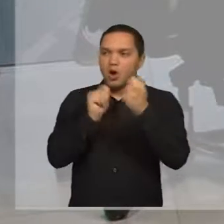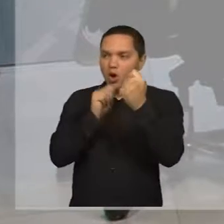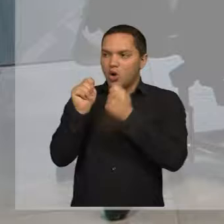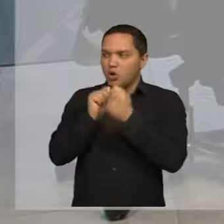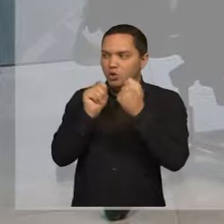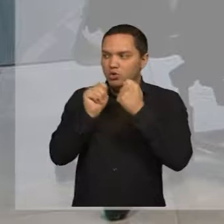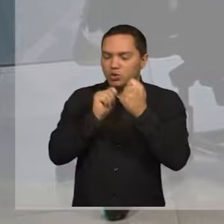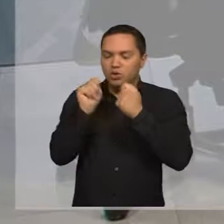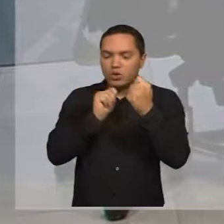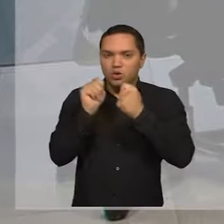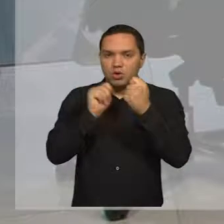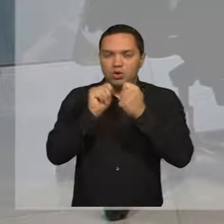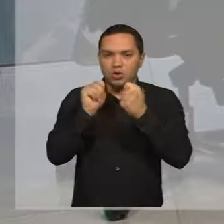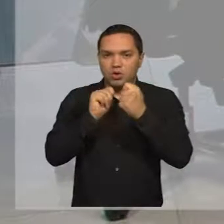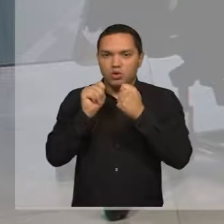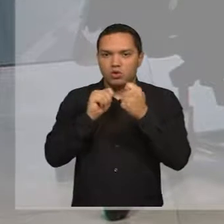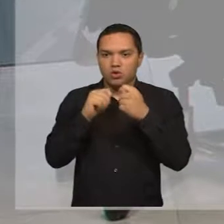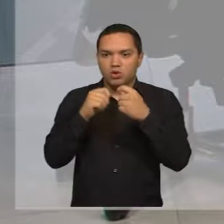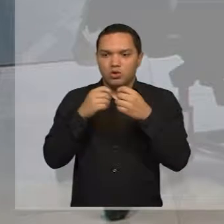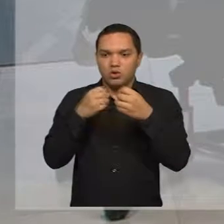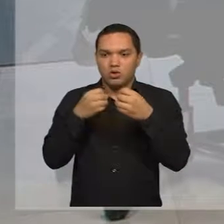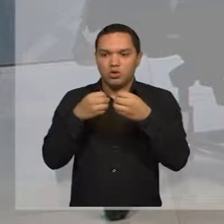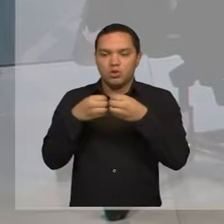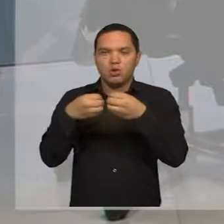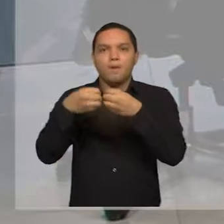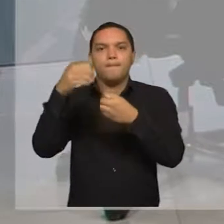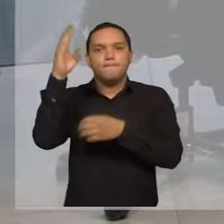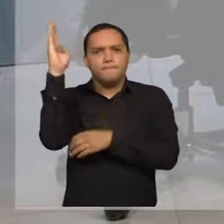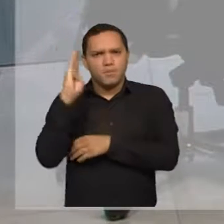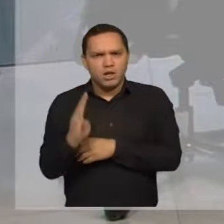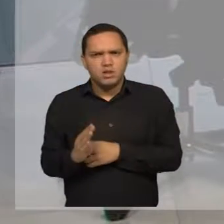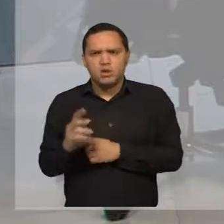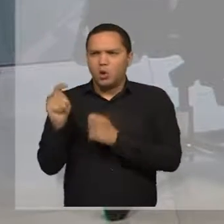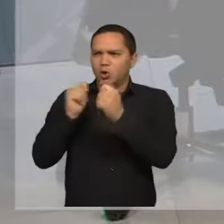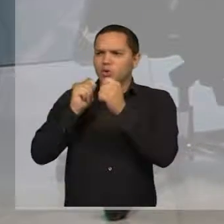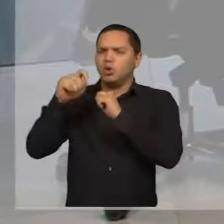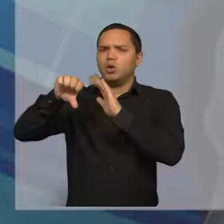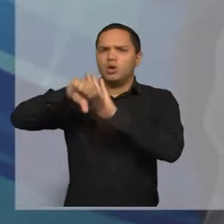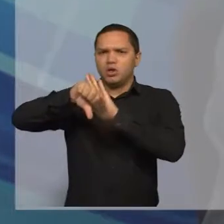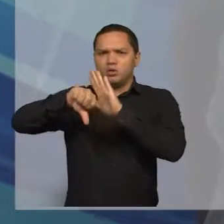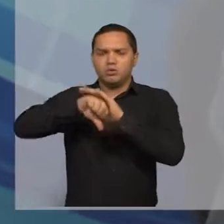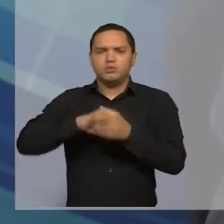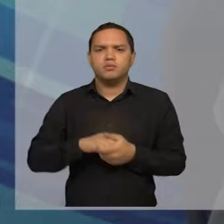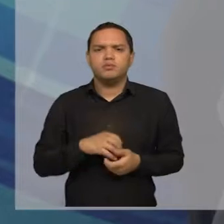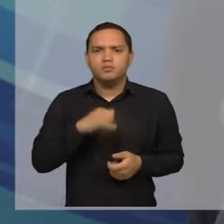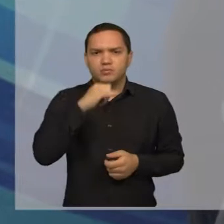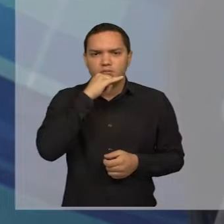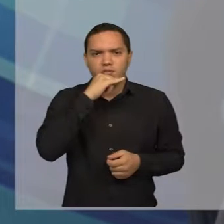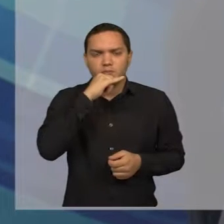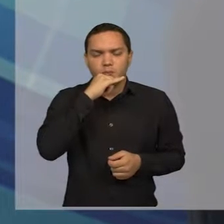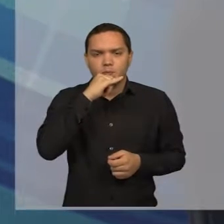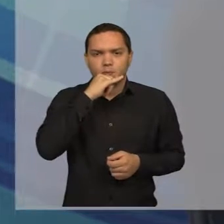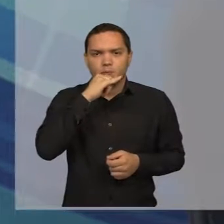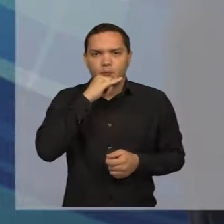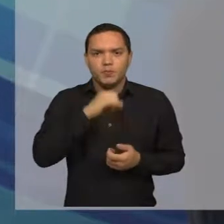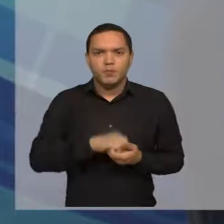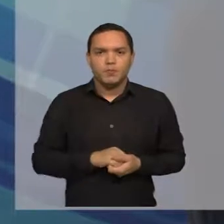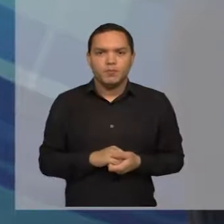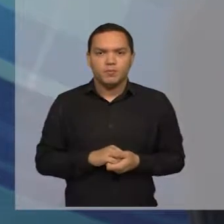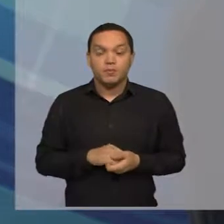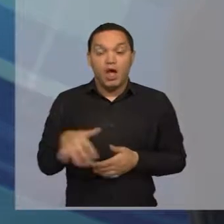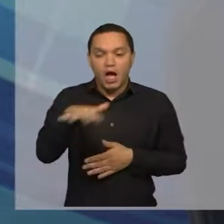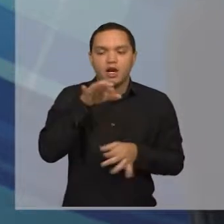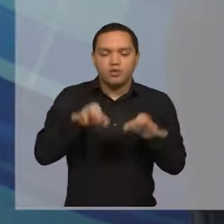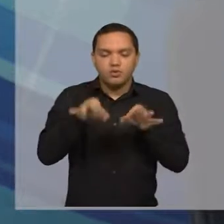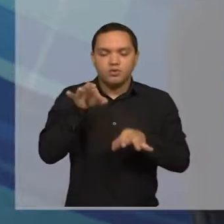crime nas metrópoles do Brasil. Você pega aqui, por exemplo, ainda dentro da